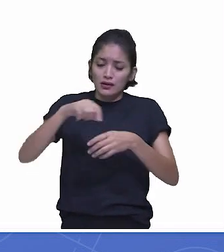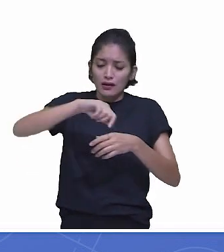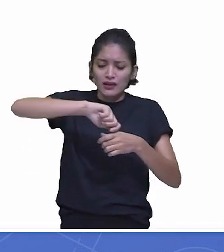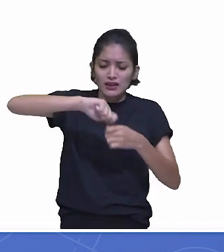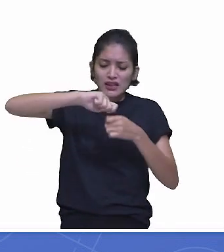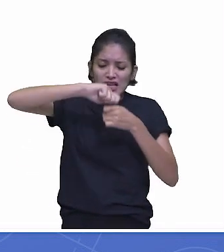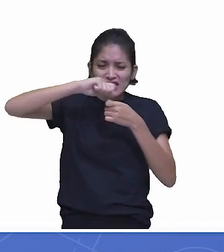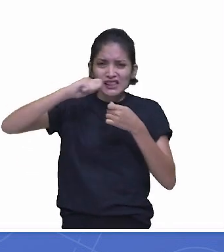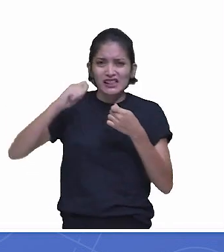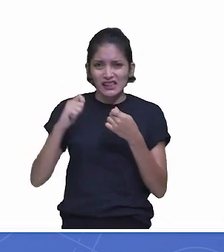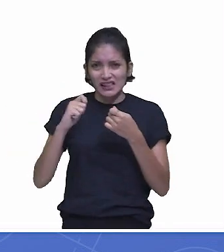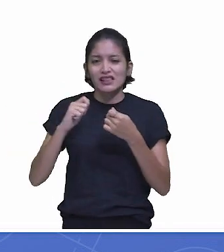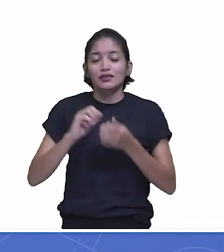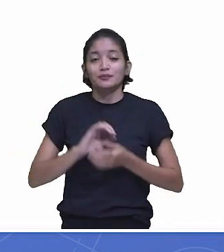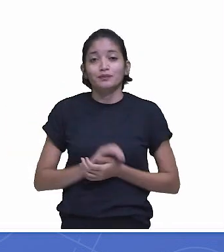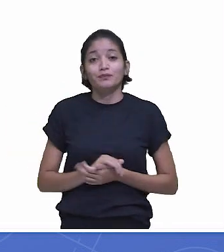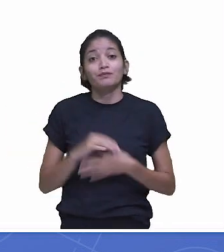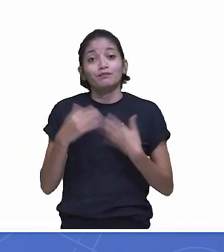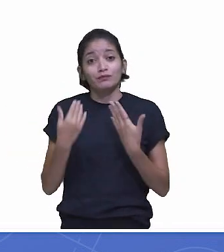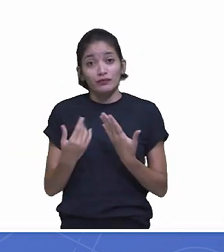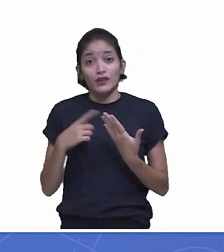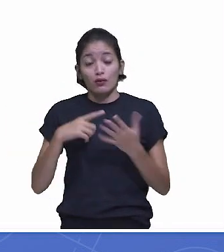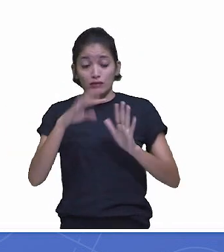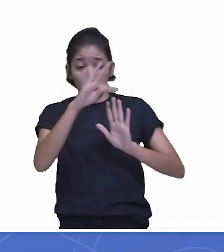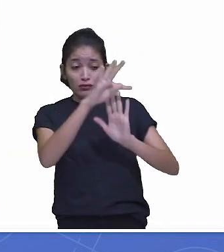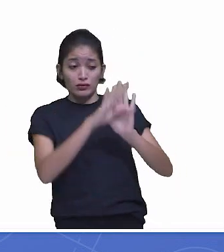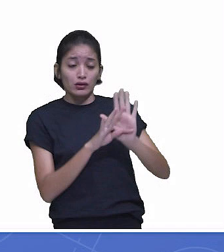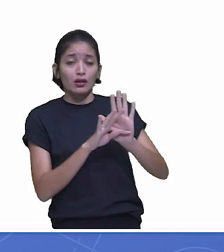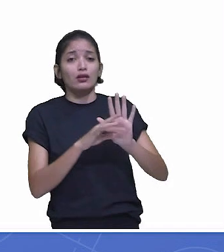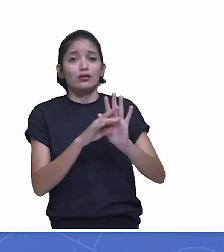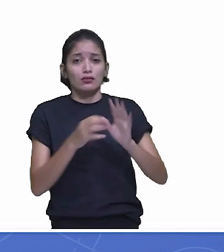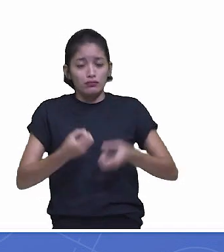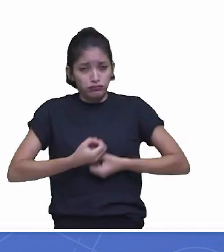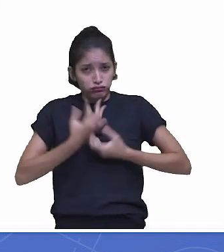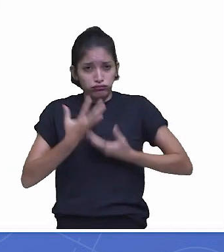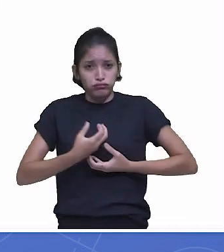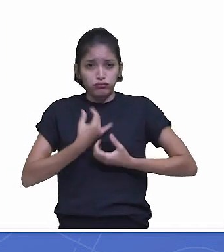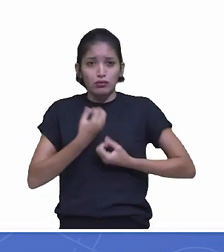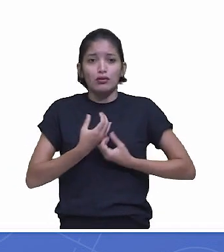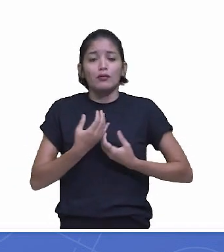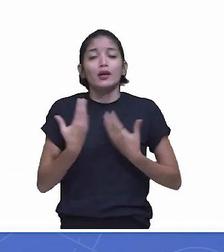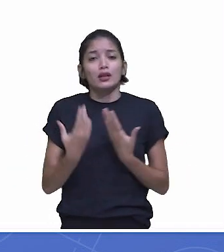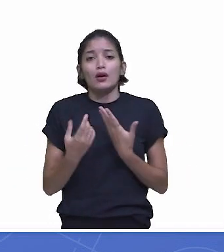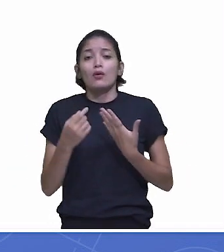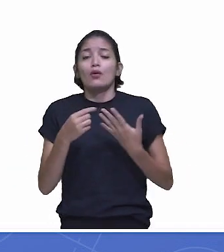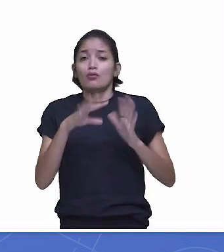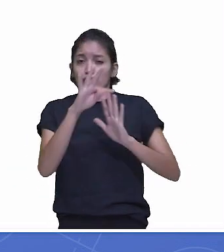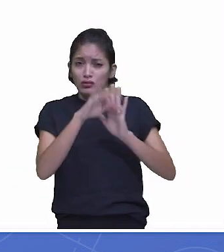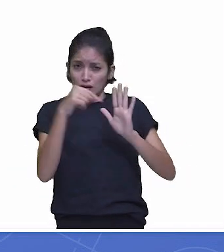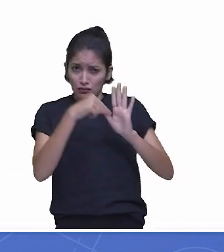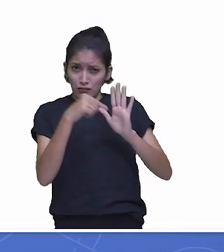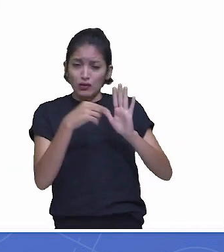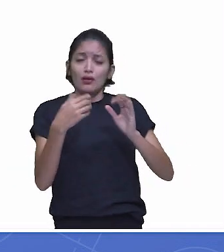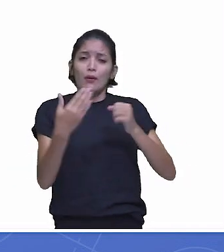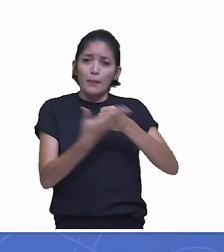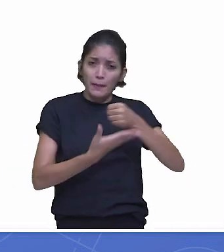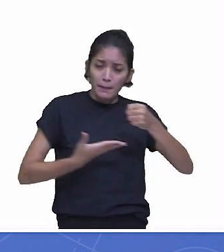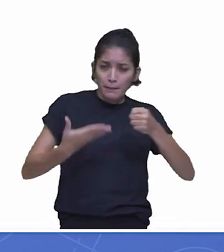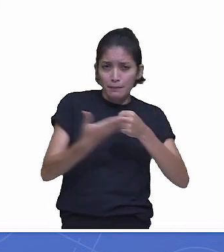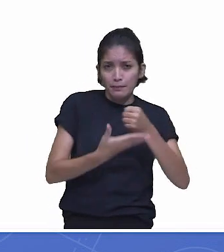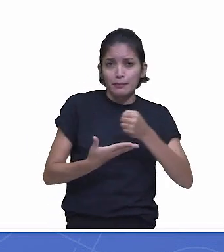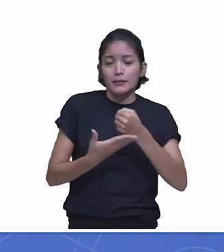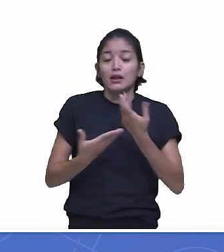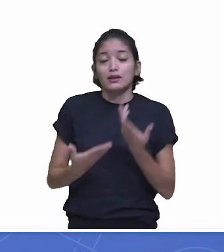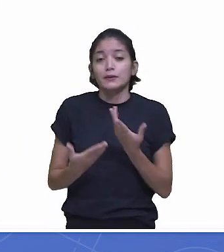os dentes. Então, temos aí um texto, um poema de Carpinejar, e com base neste poema, que é o texto da questão,